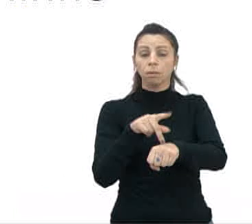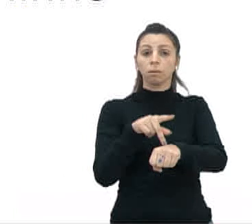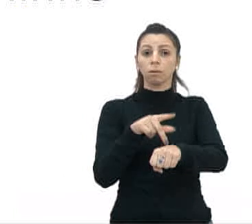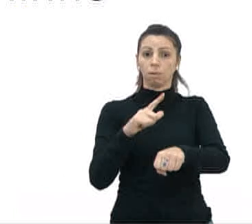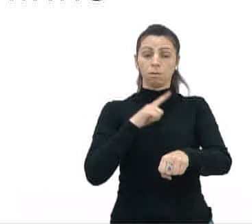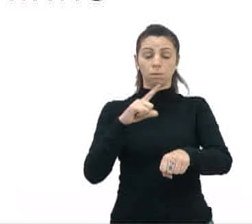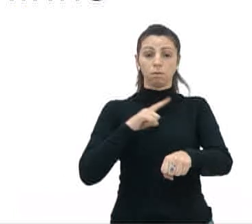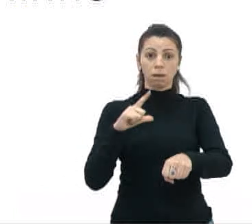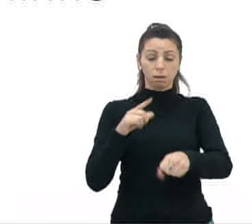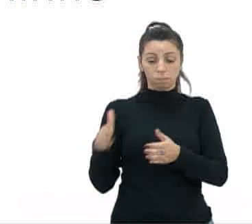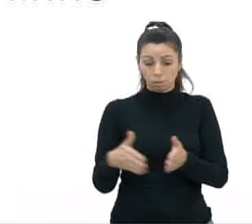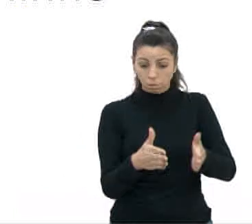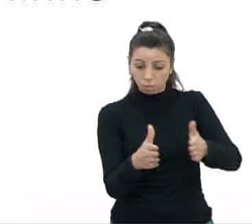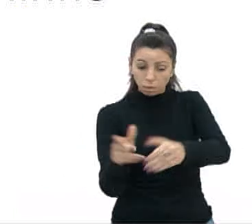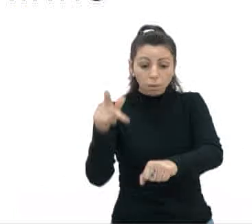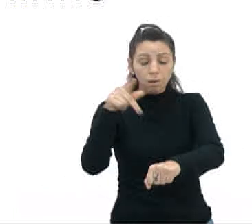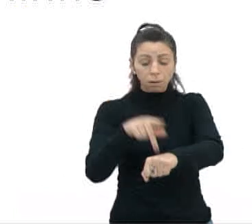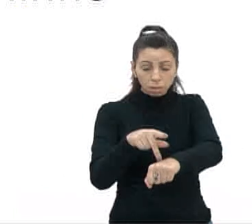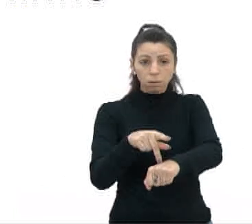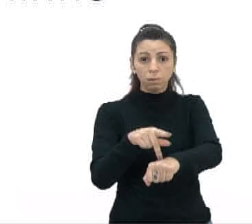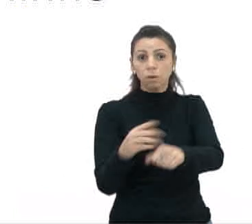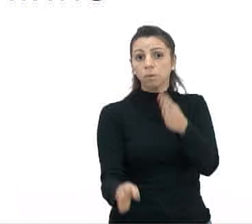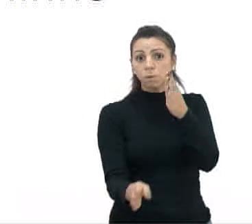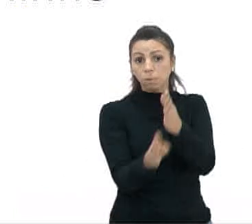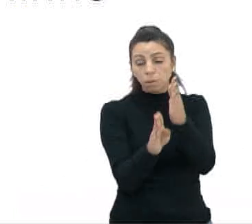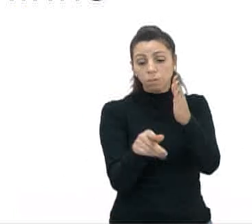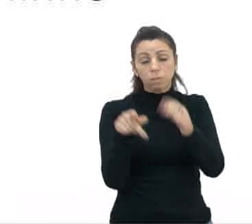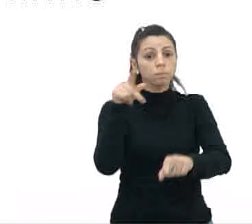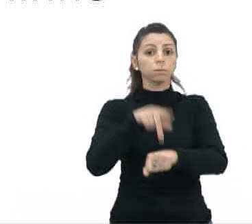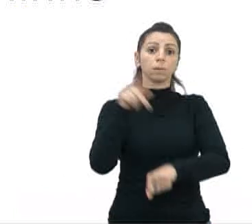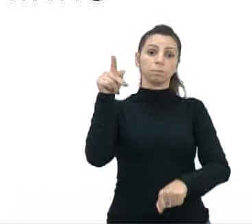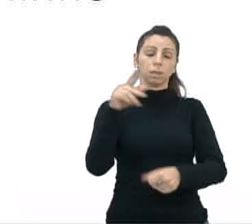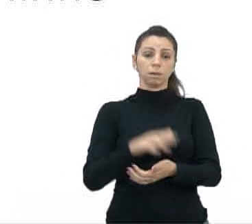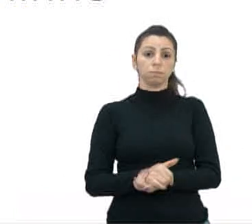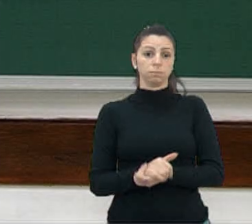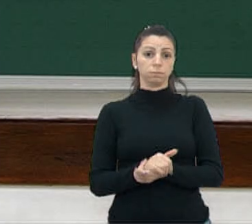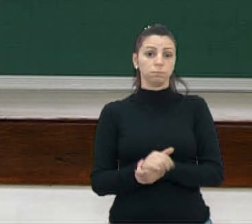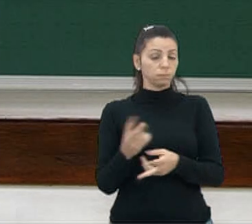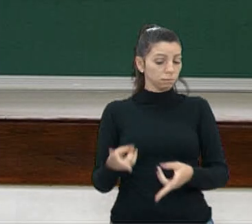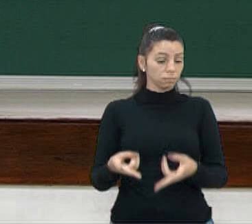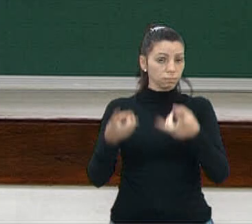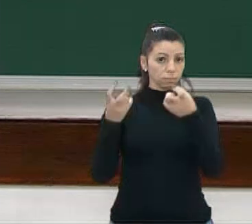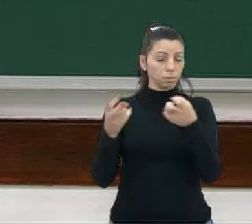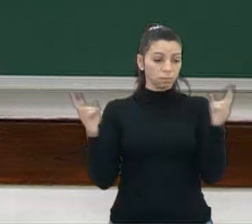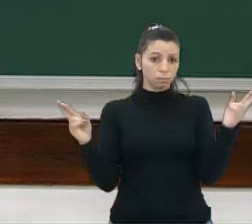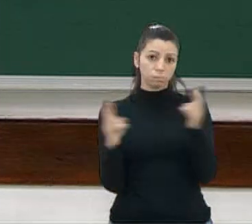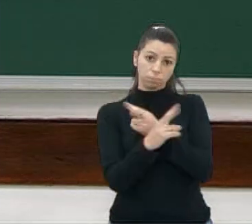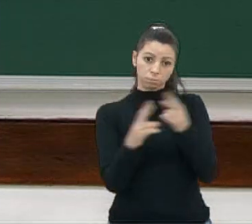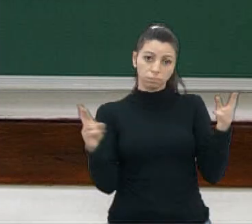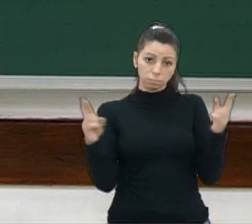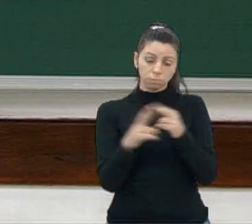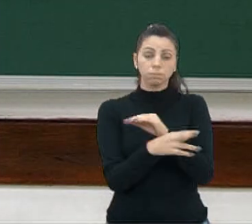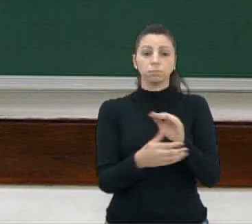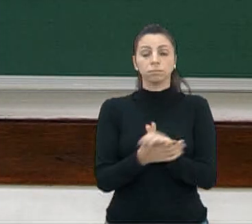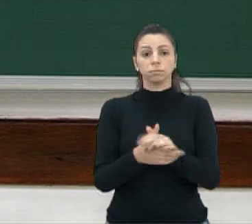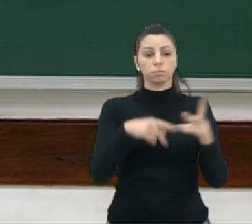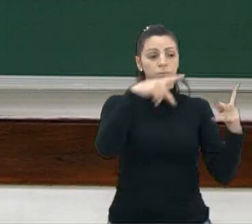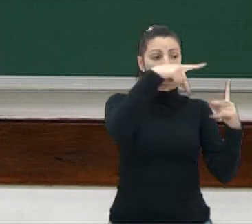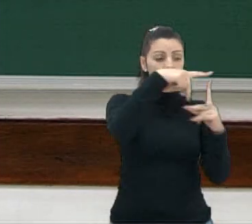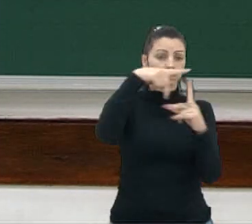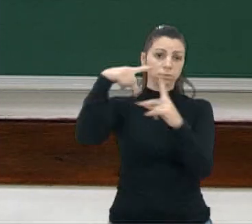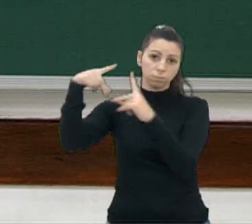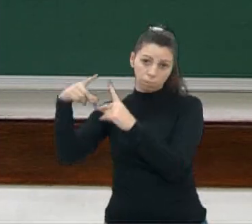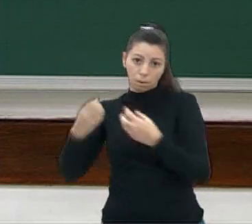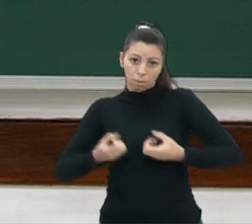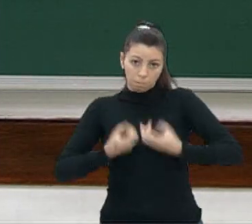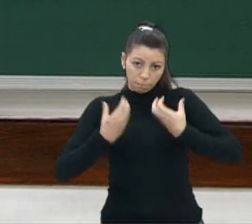caminho tinha uma pedra. Então percebam que tem uma relação aí da tirinha com este poema, e